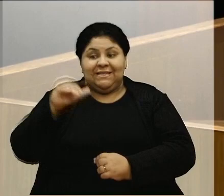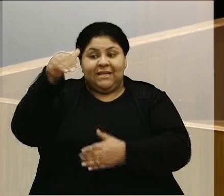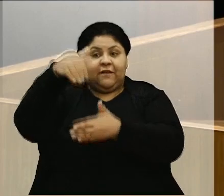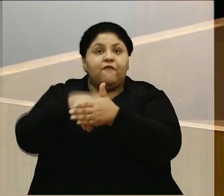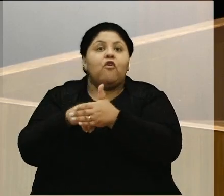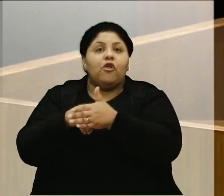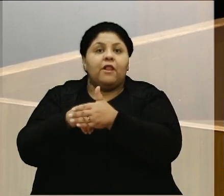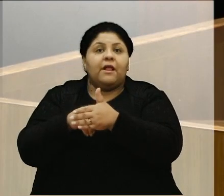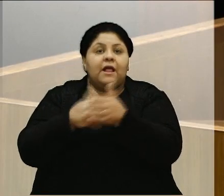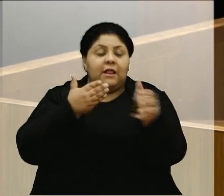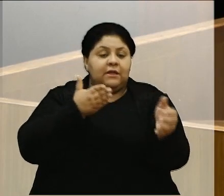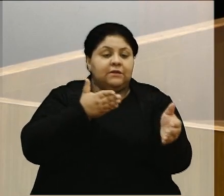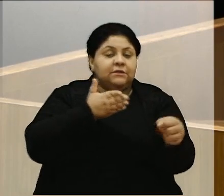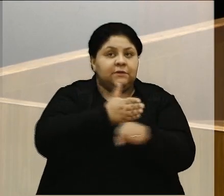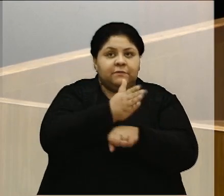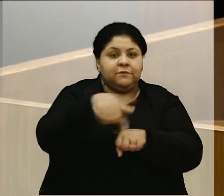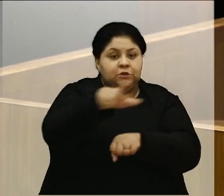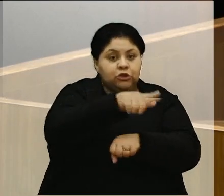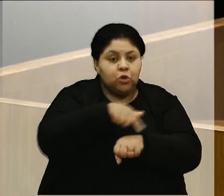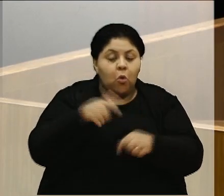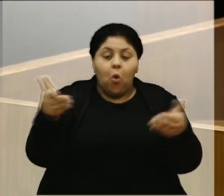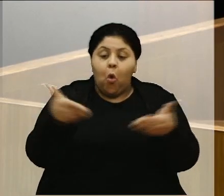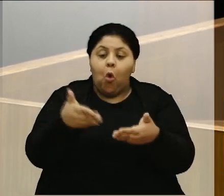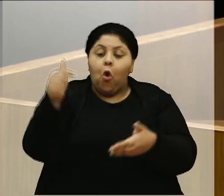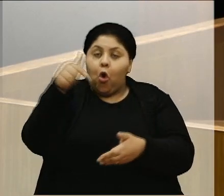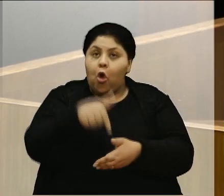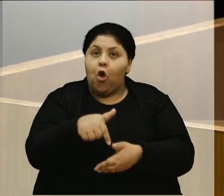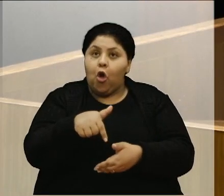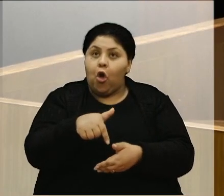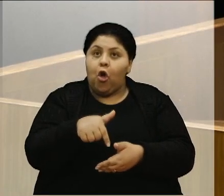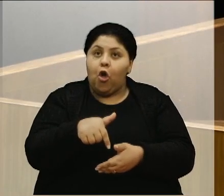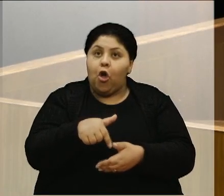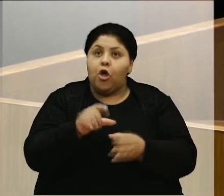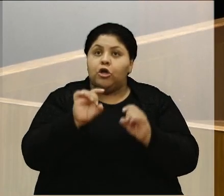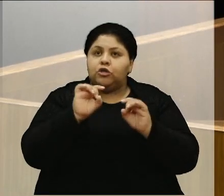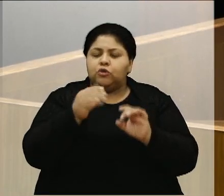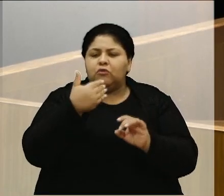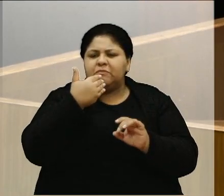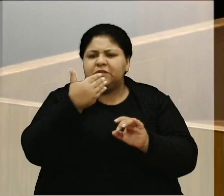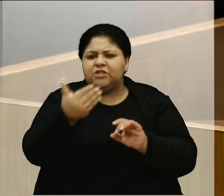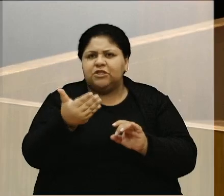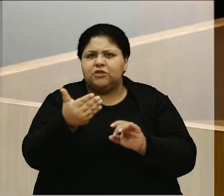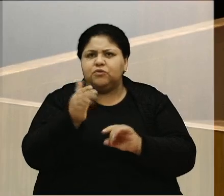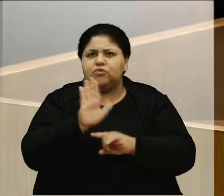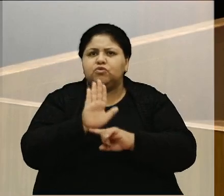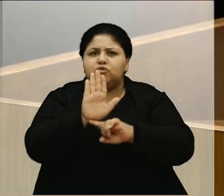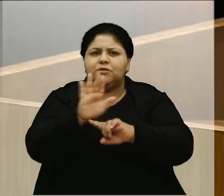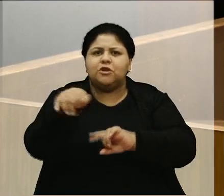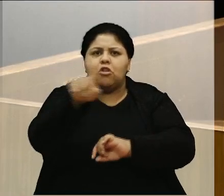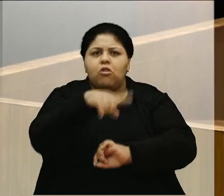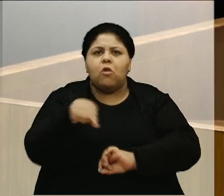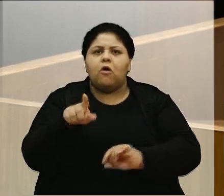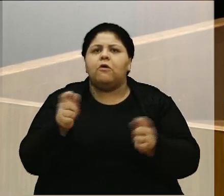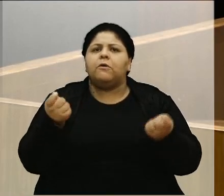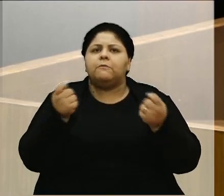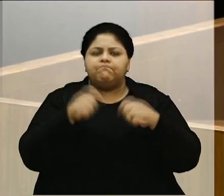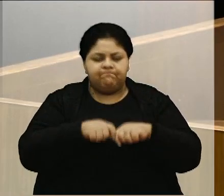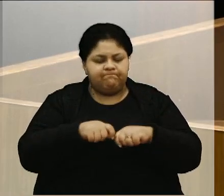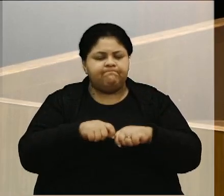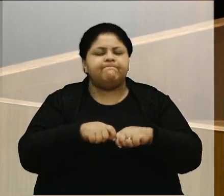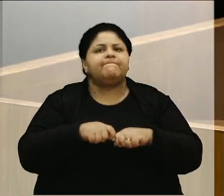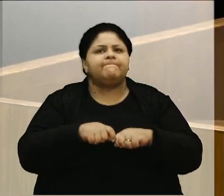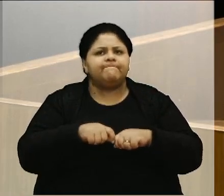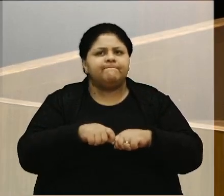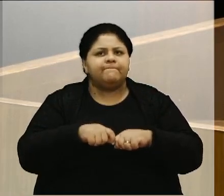hoje, mostrando Todas Seguras, na verdade é mais um pedido de ajuda, porque nós precisamos cada vez